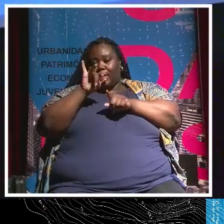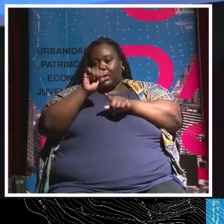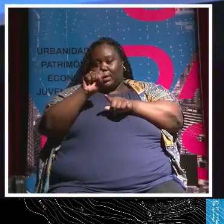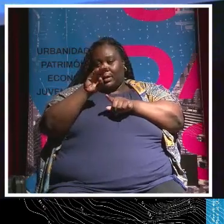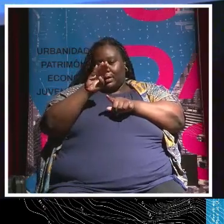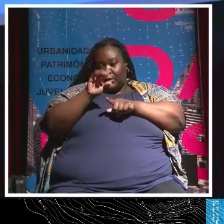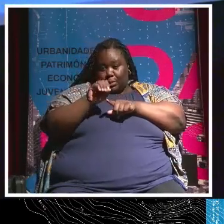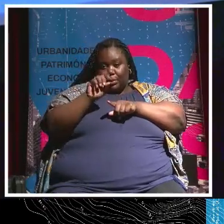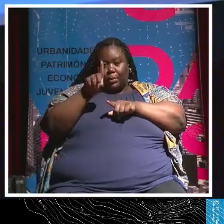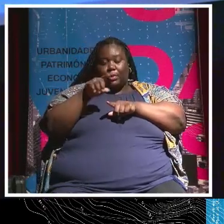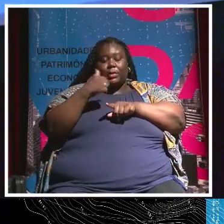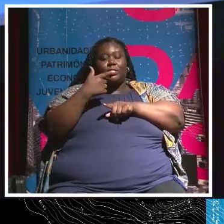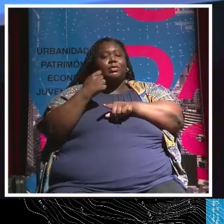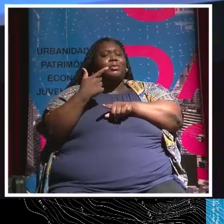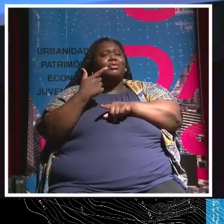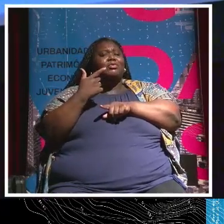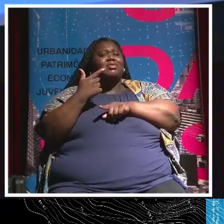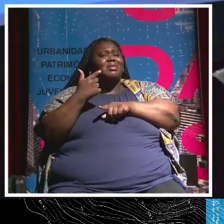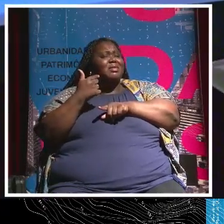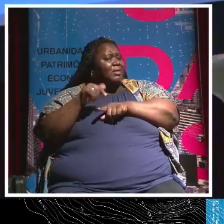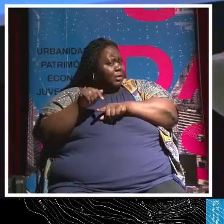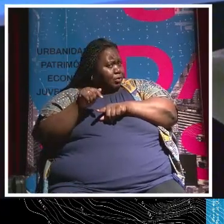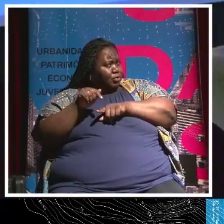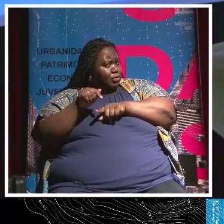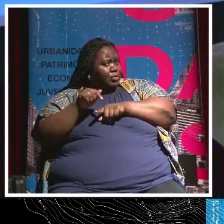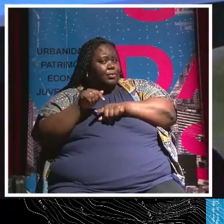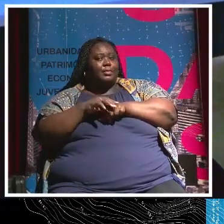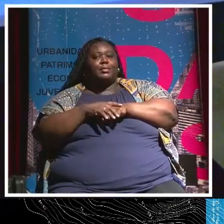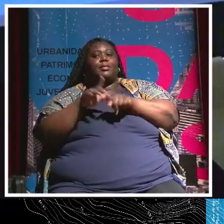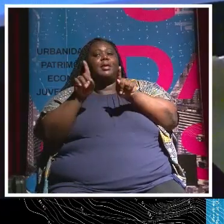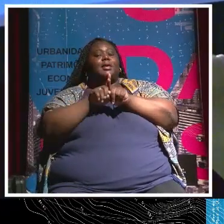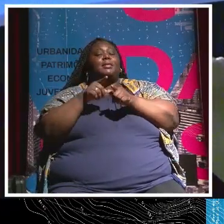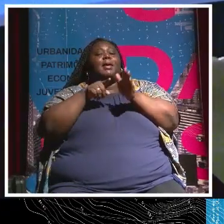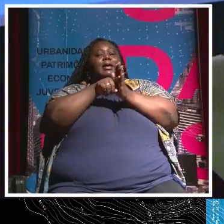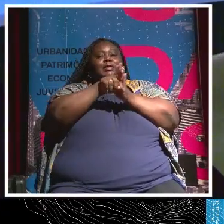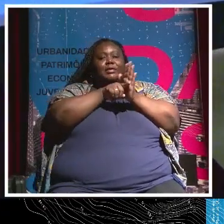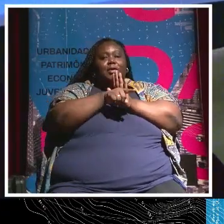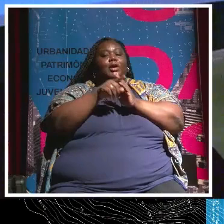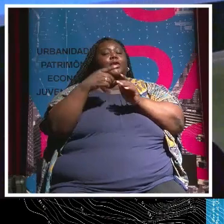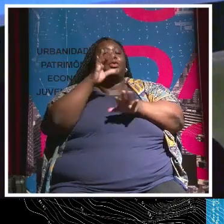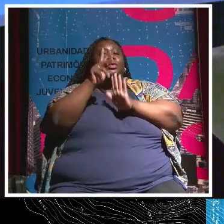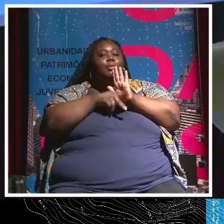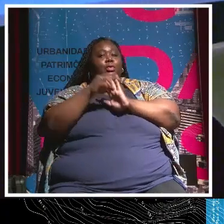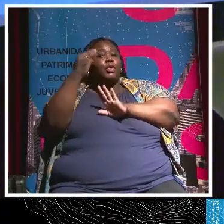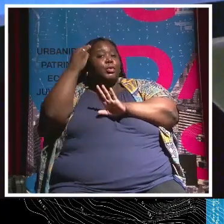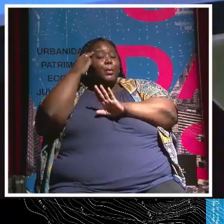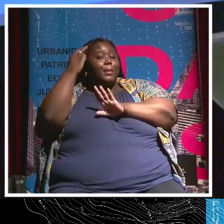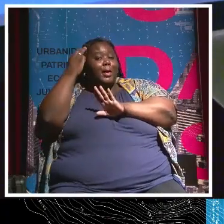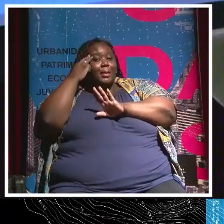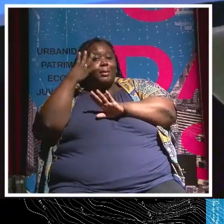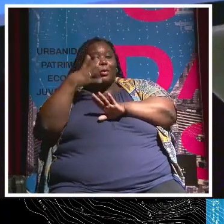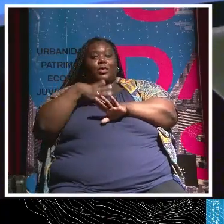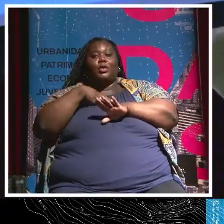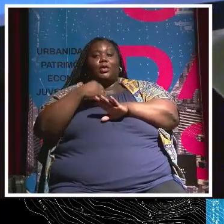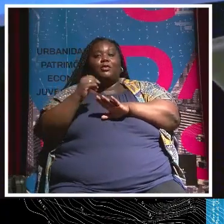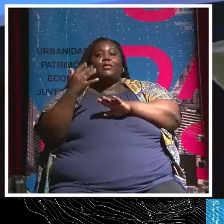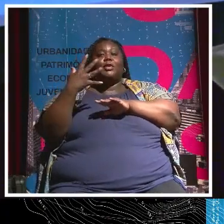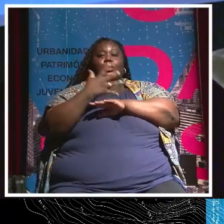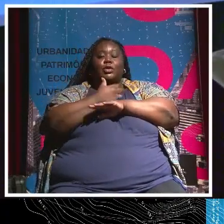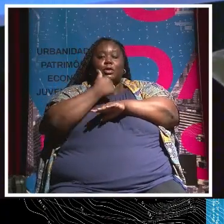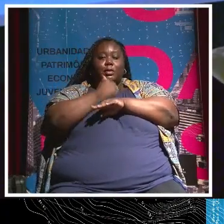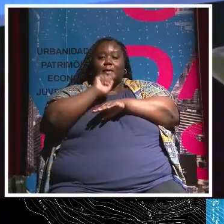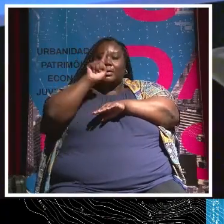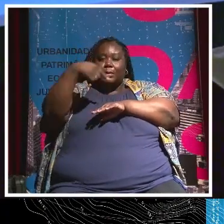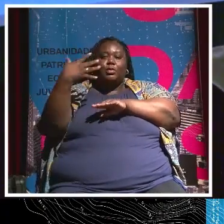em 2017. Investigador do projeto Memories, Filhos do Império e Pós-Colonialismo Europeu,